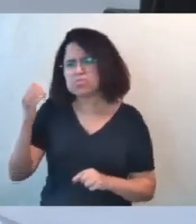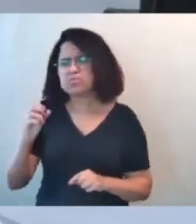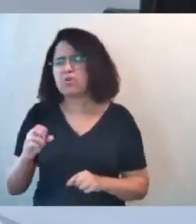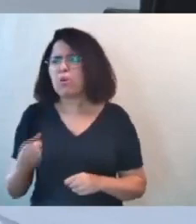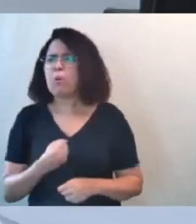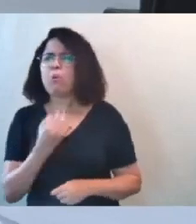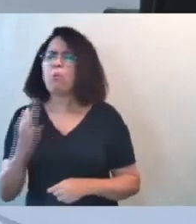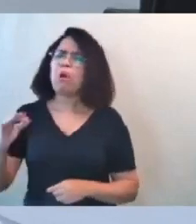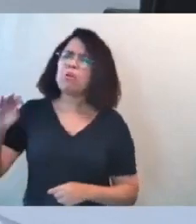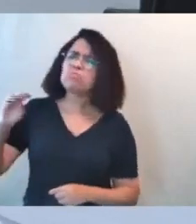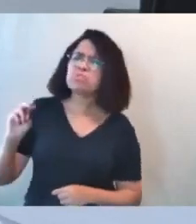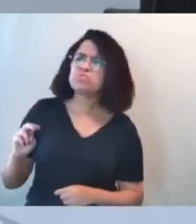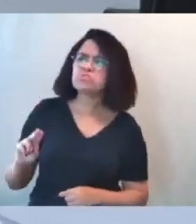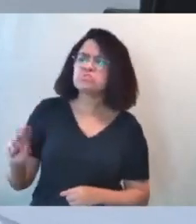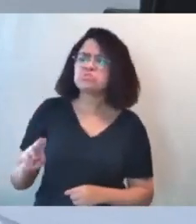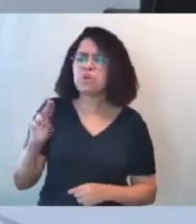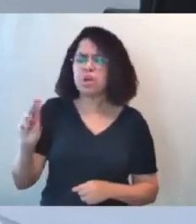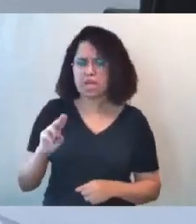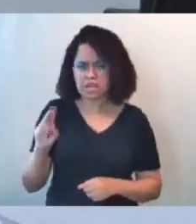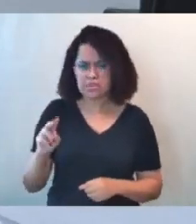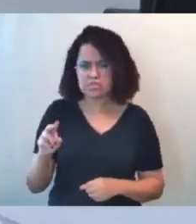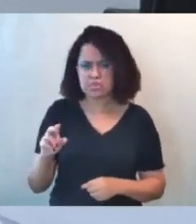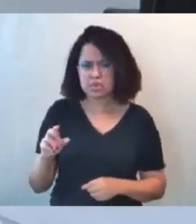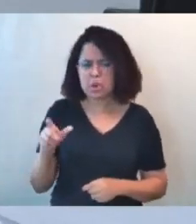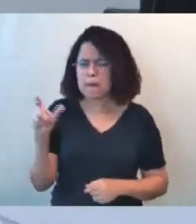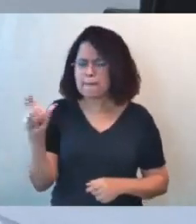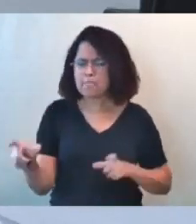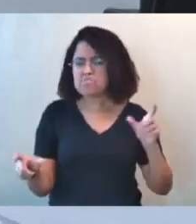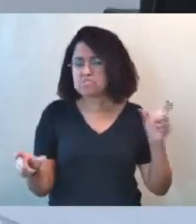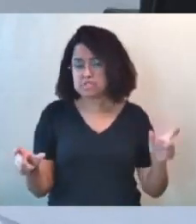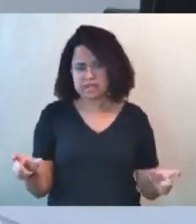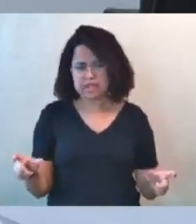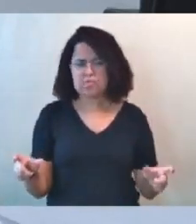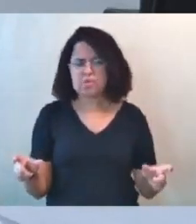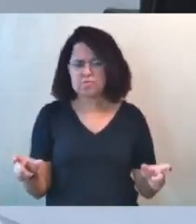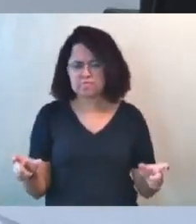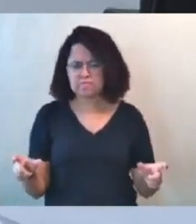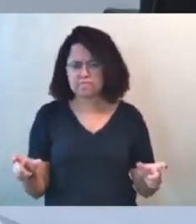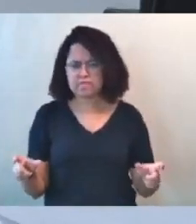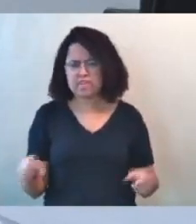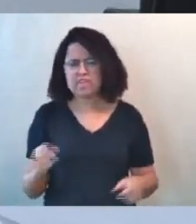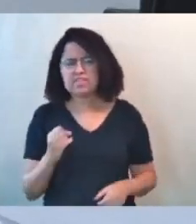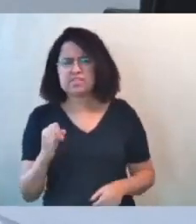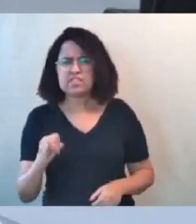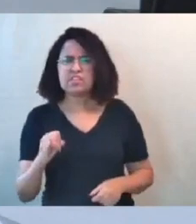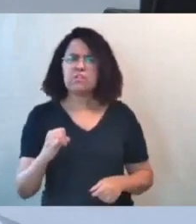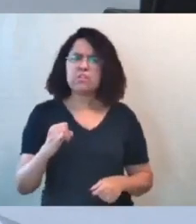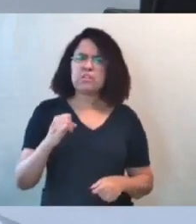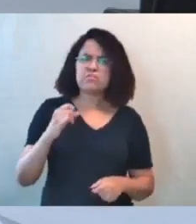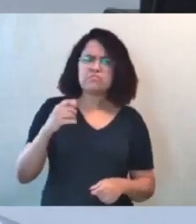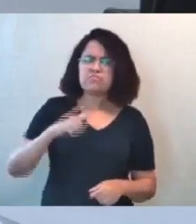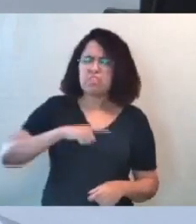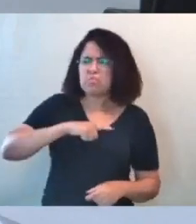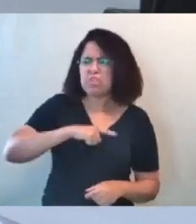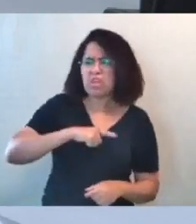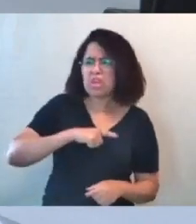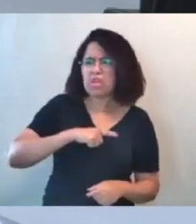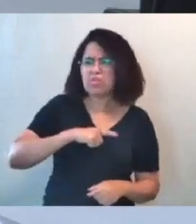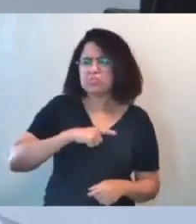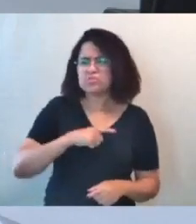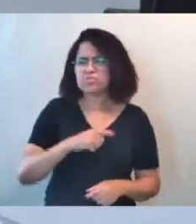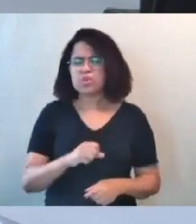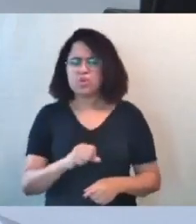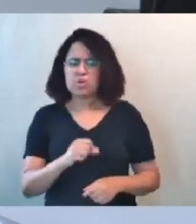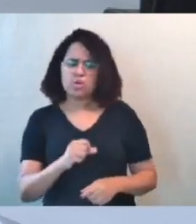pela prestação de serviço se nós não temos o número de servidores que utilizam o sistema convencional para utilizar desse